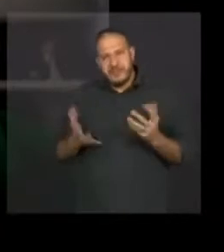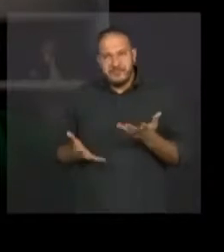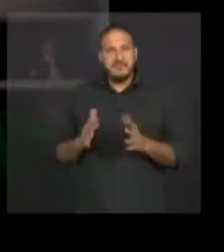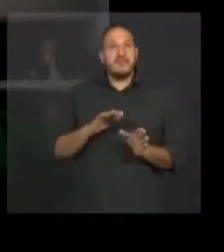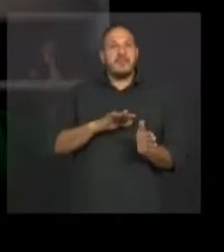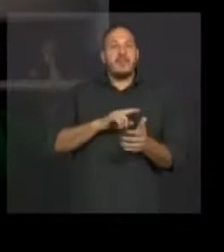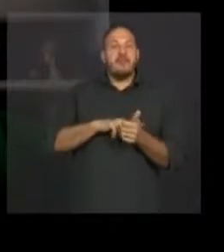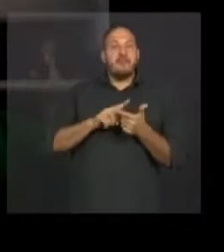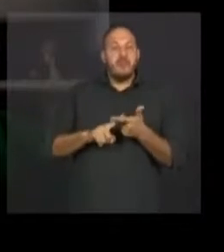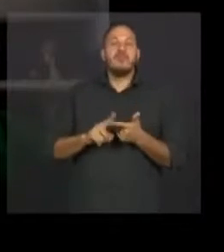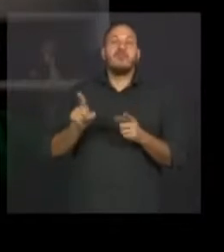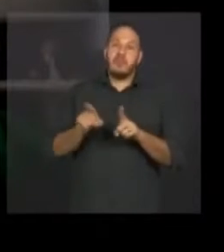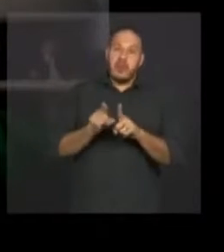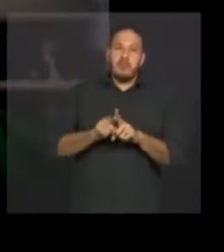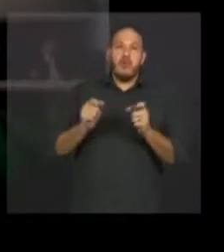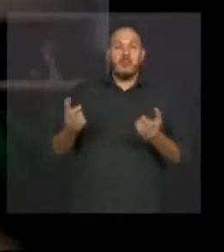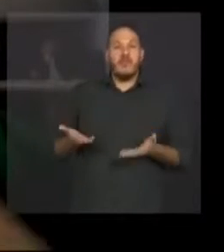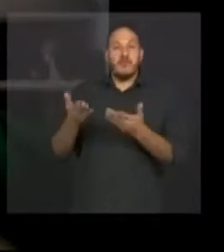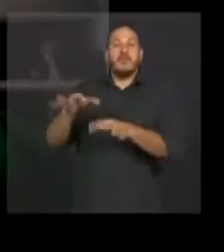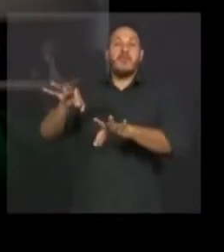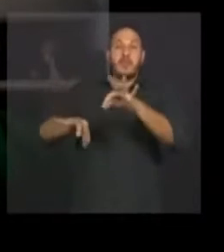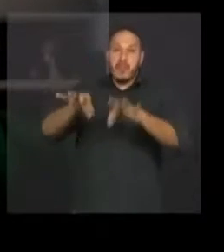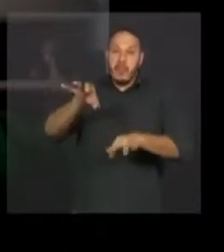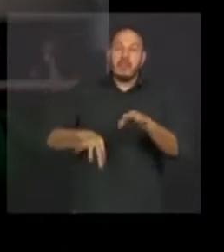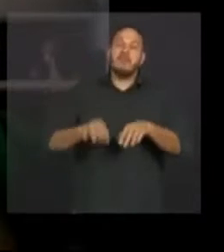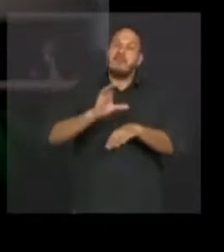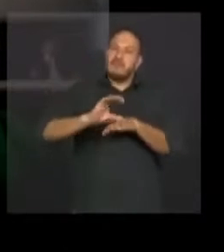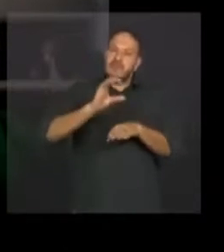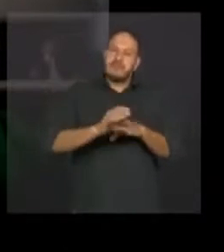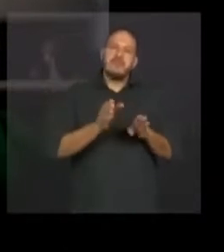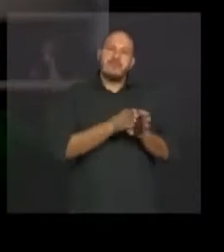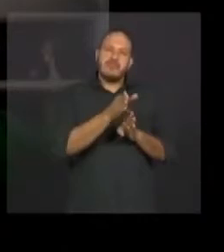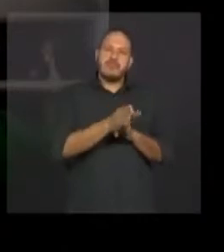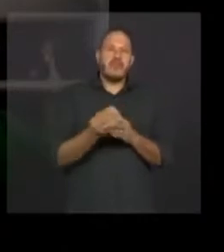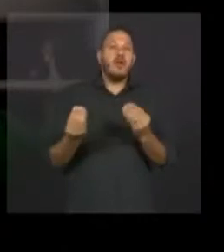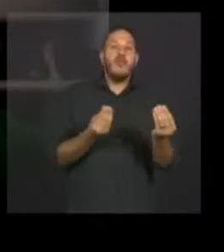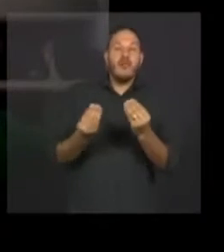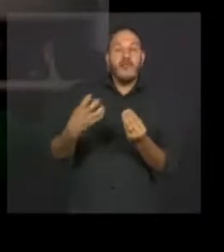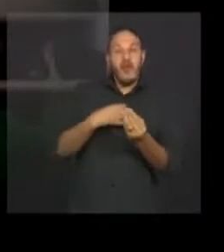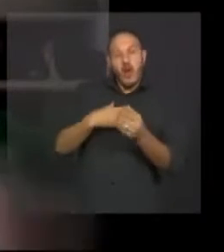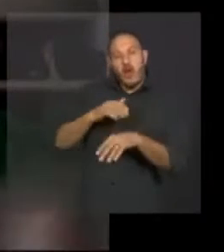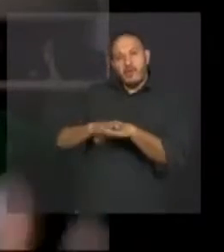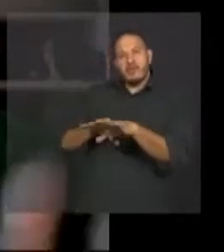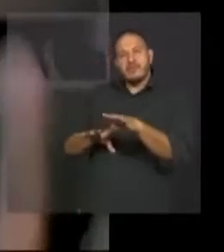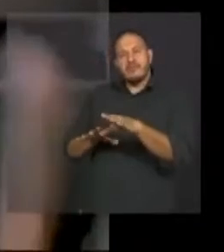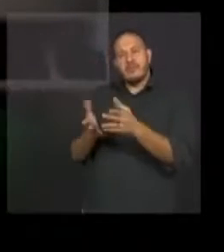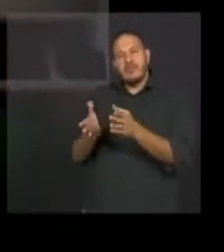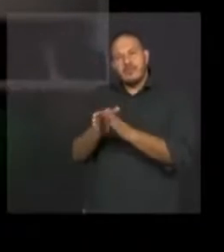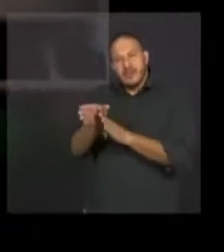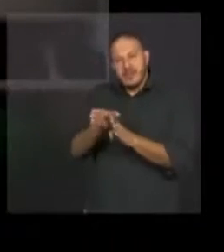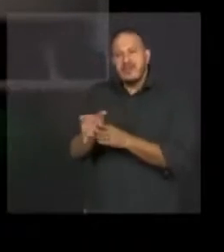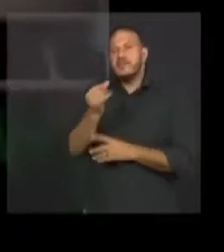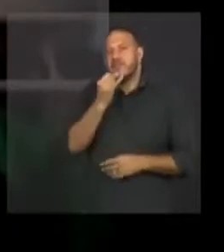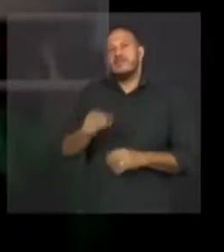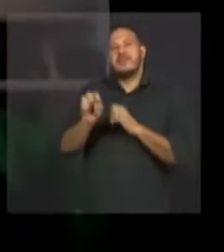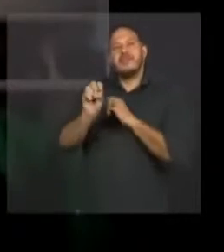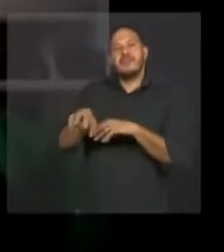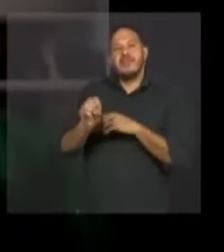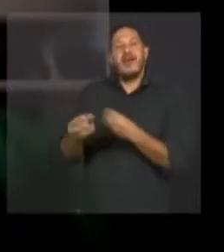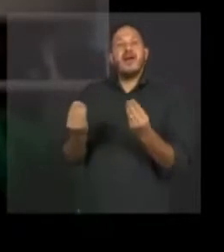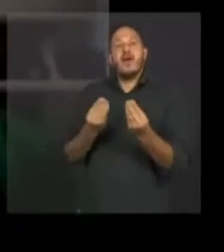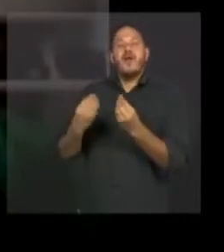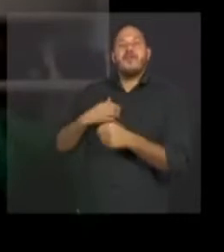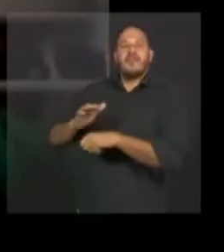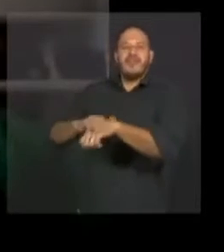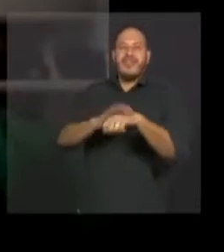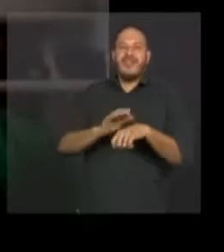Outros que podem oferecer oficinas, orientações, alguma formação na sua atividade, vamos dizer, né? Ensinar como se faz alguma